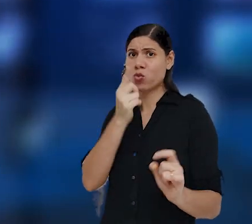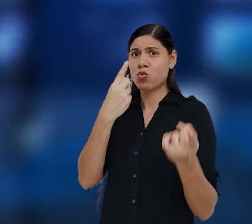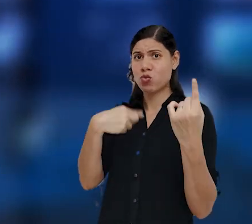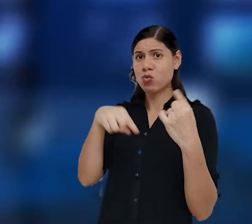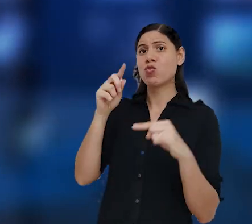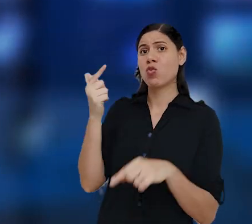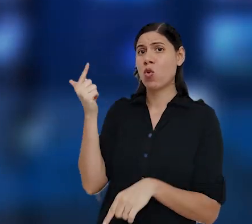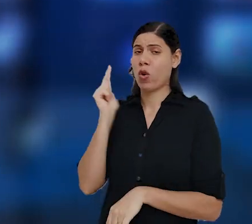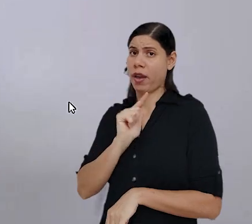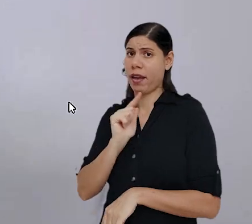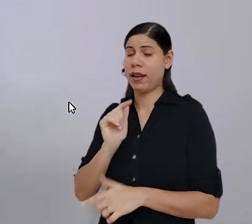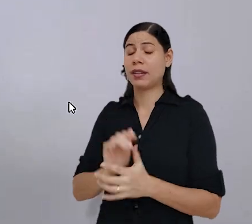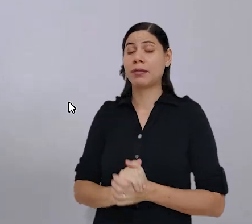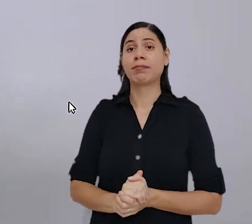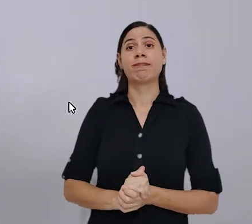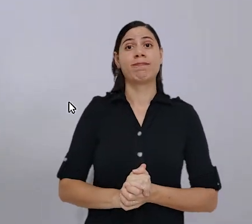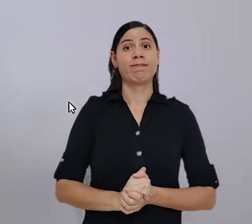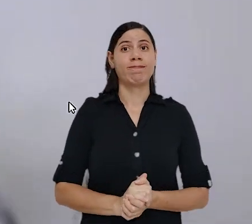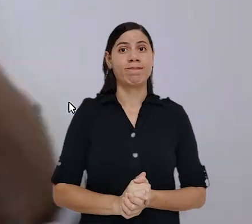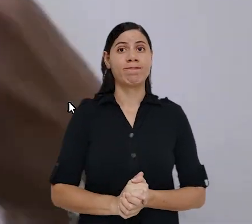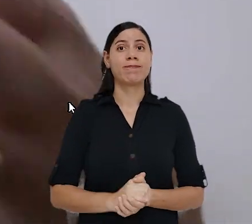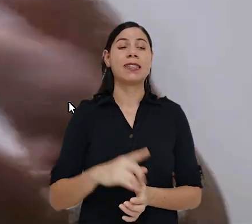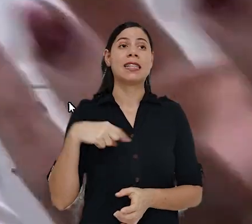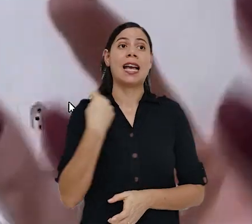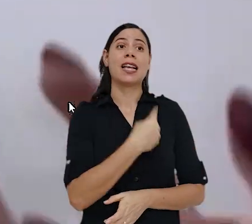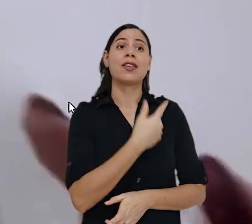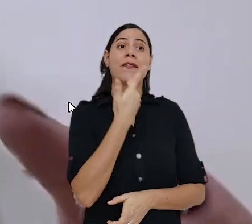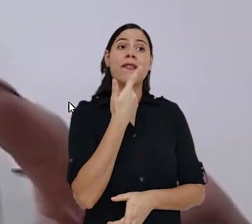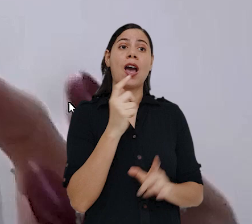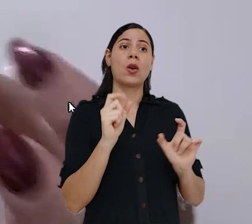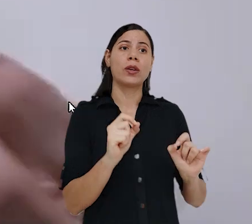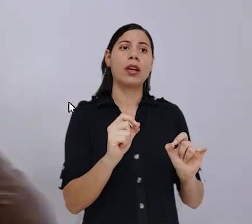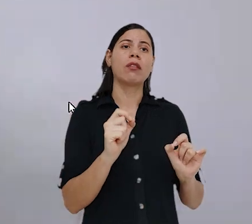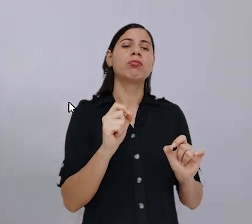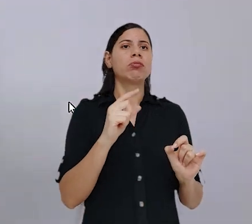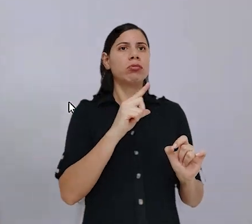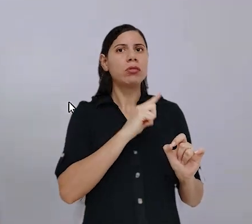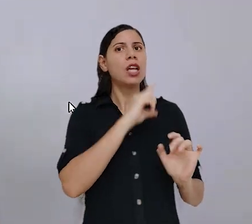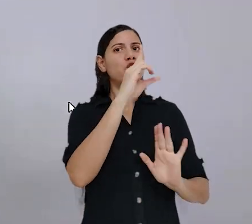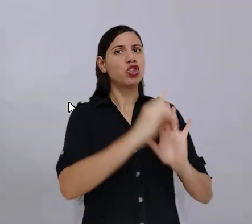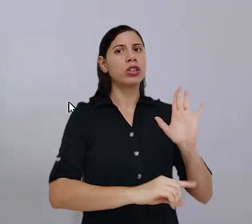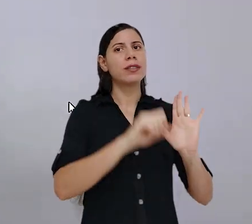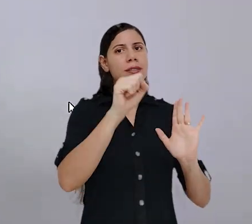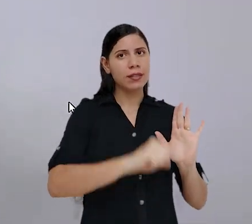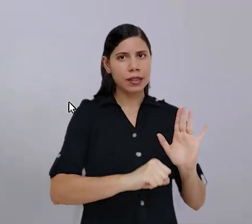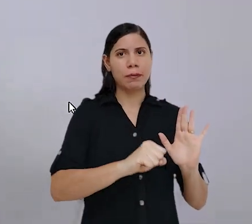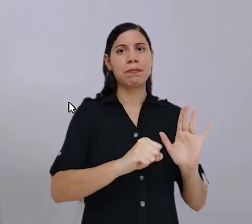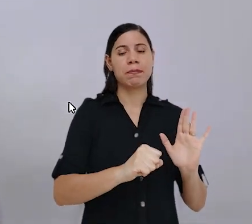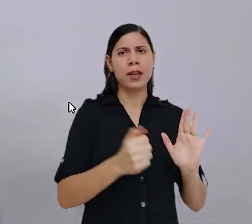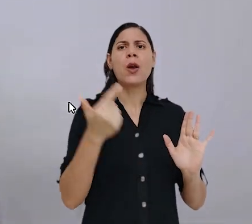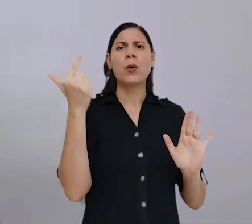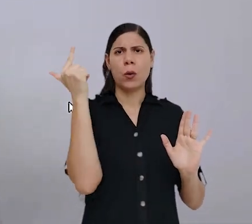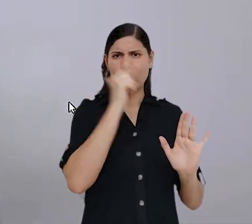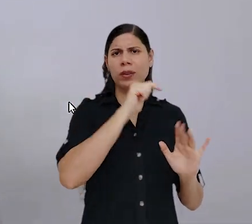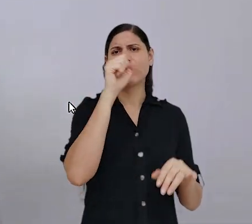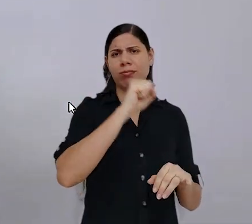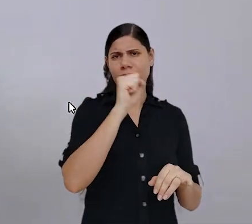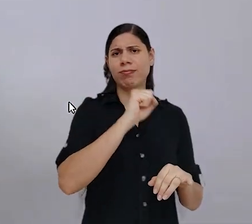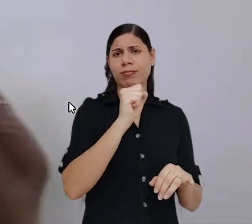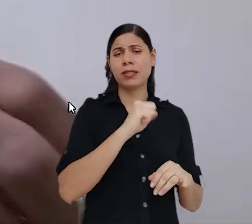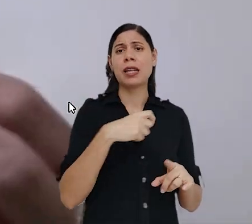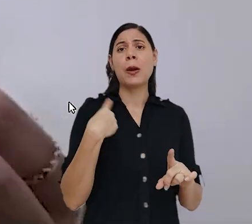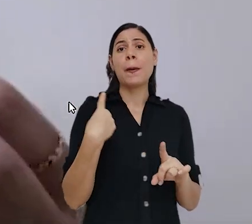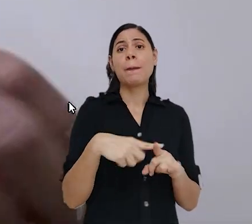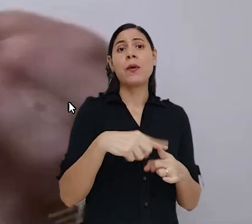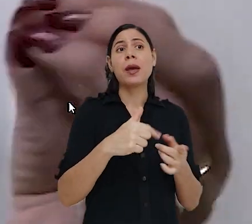desfecho do caso na Justiça? A gente costuma dizer que é uma causa com bom direito, ou seja, a probabilidade de ganho é muito alta, porque